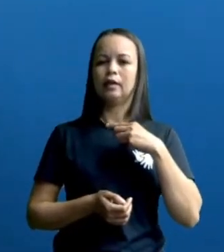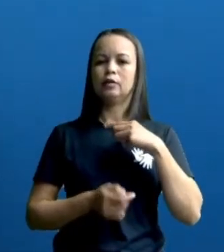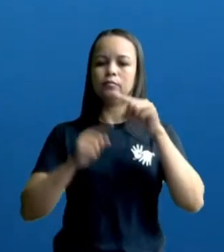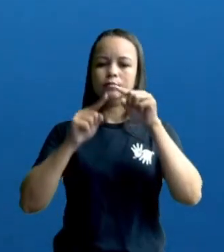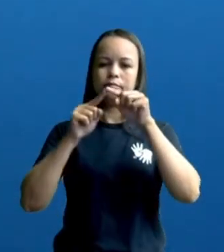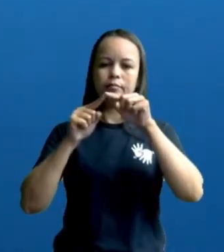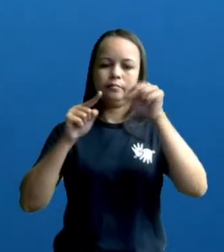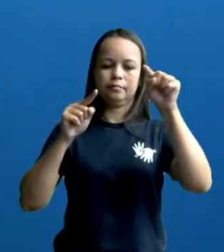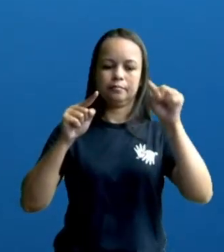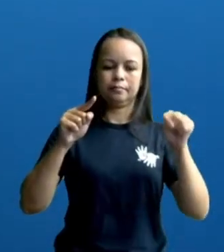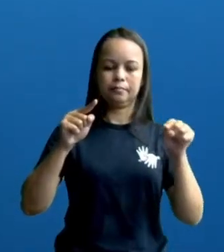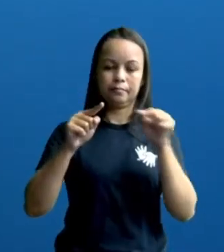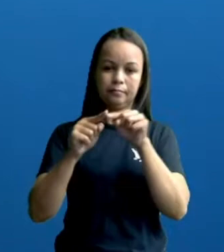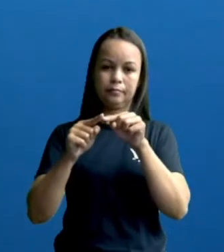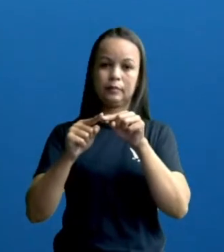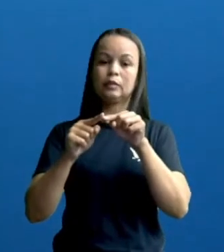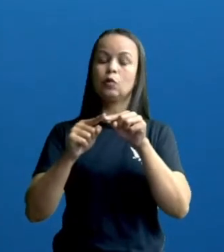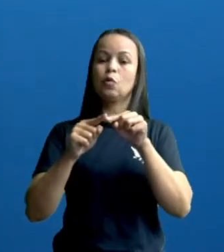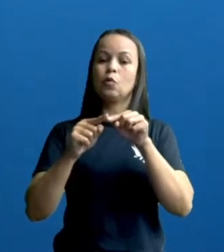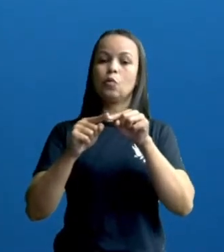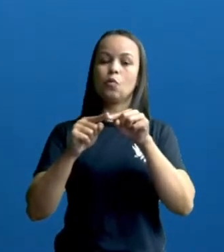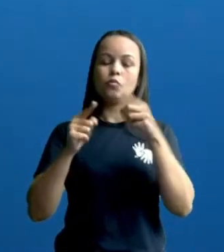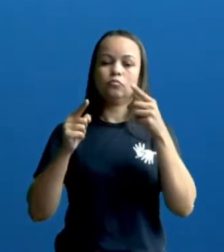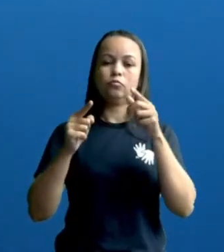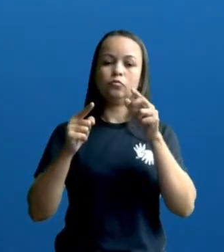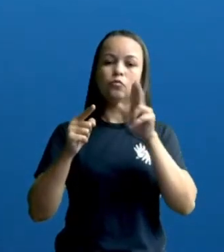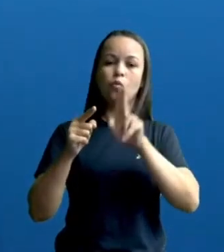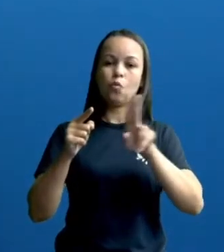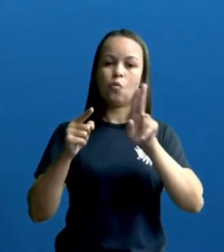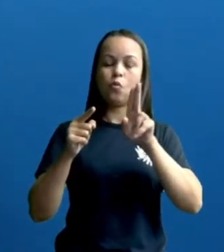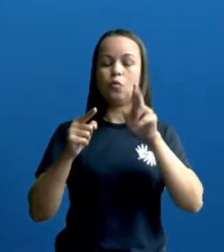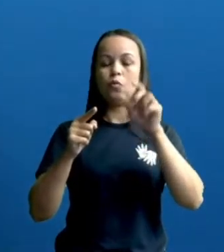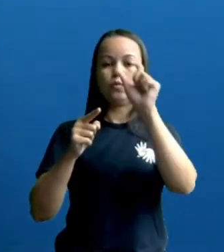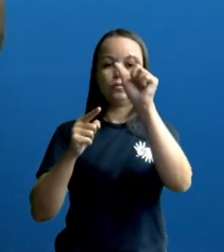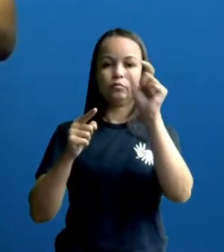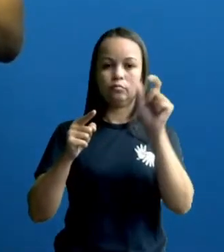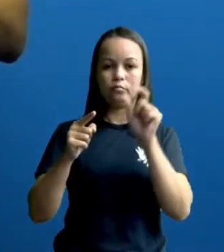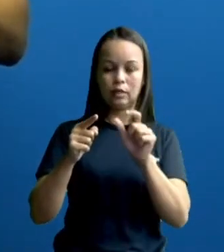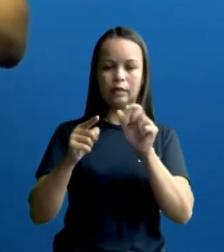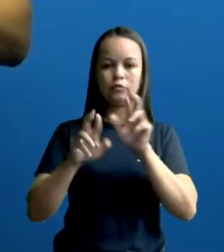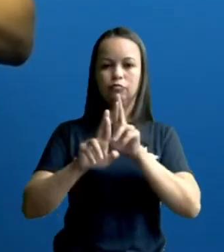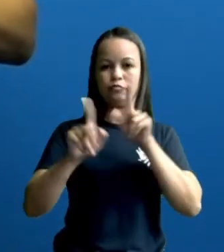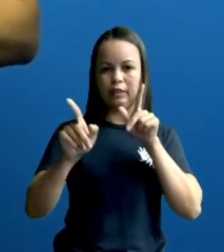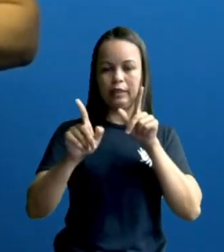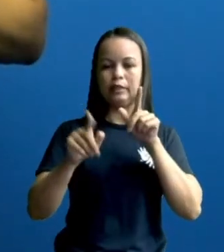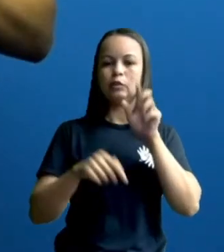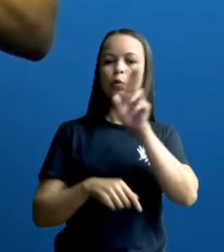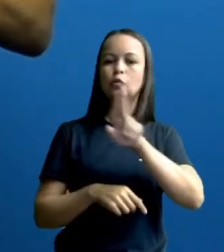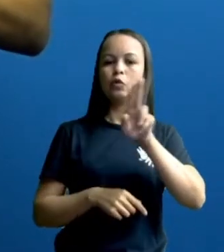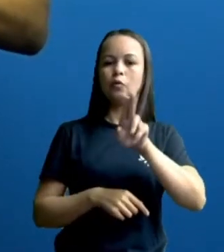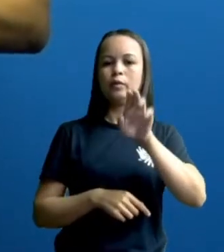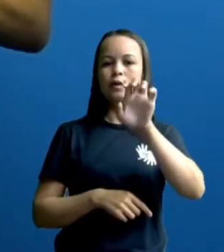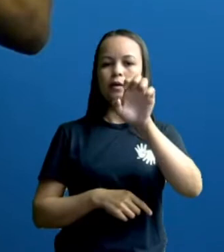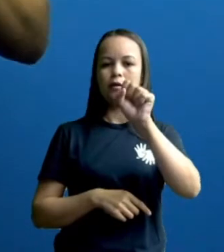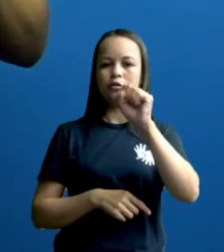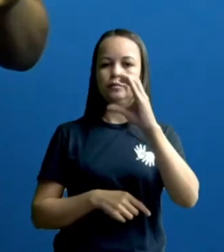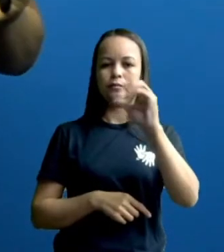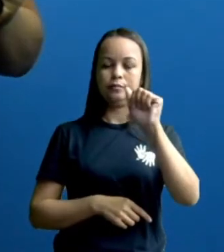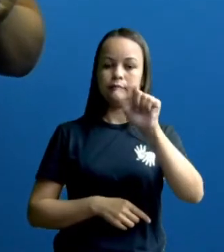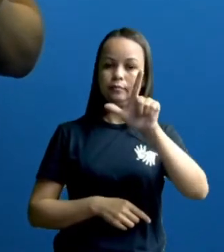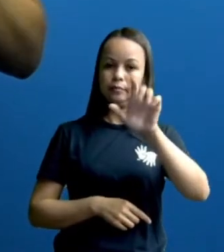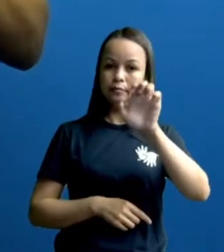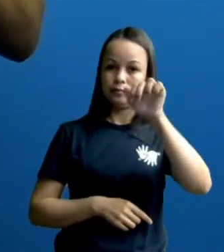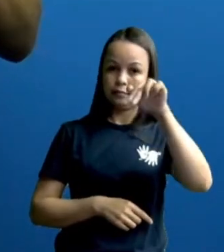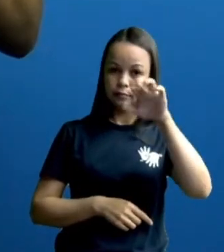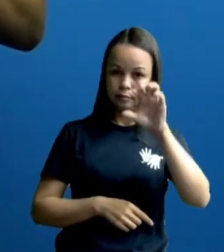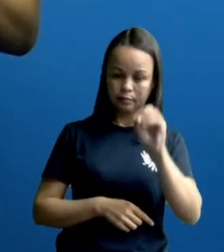diferentes, ele recebe o nome de triângulo escaleno, tá certo? É um triângulo